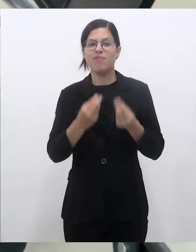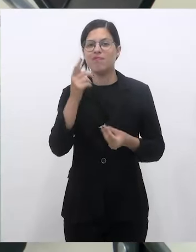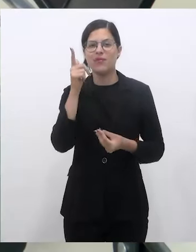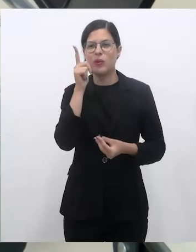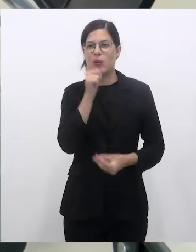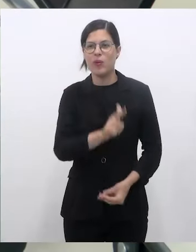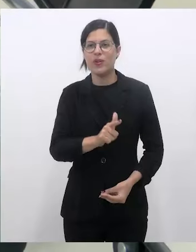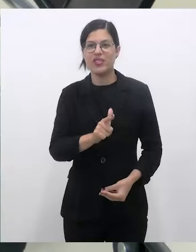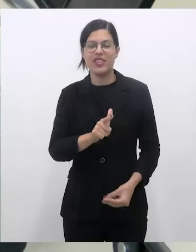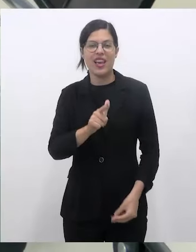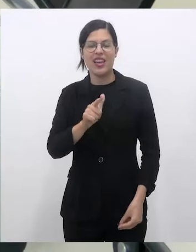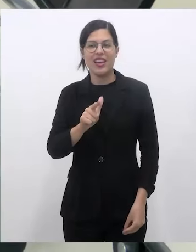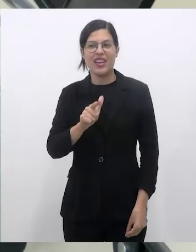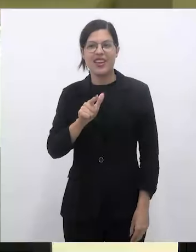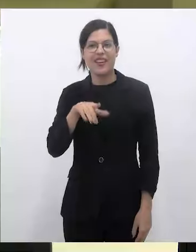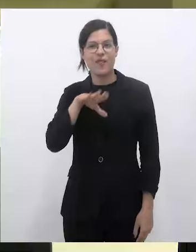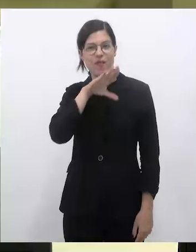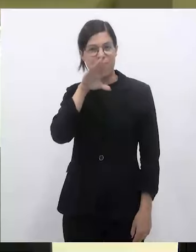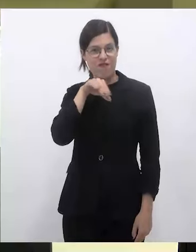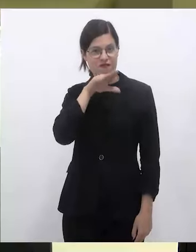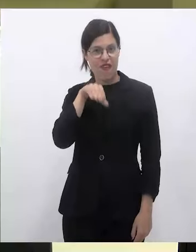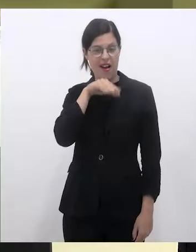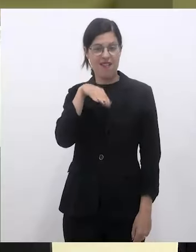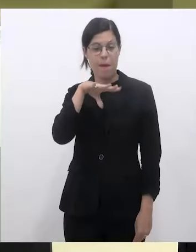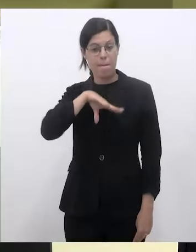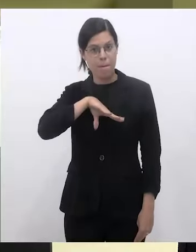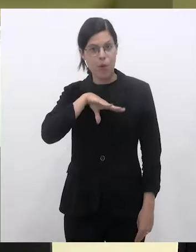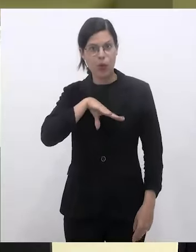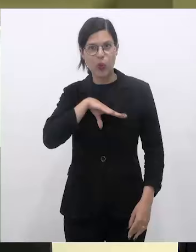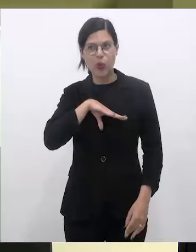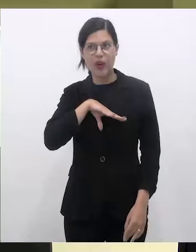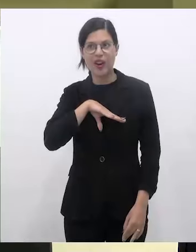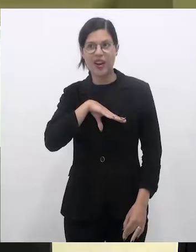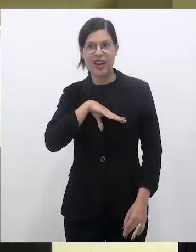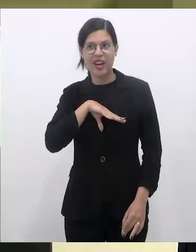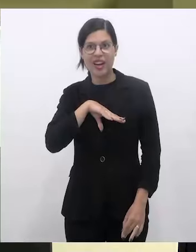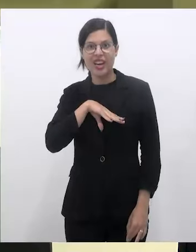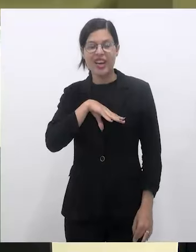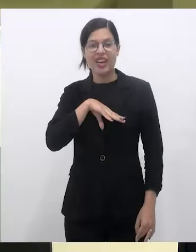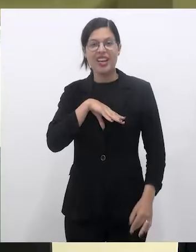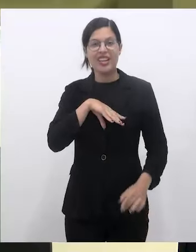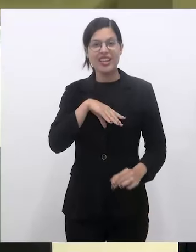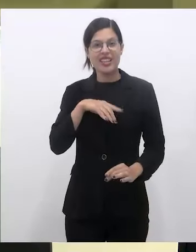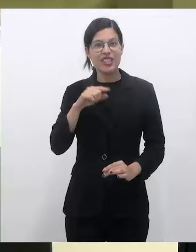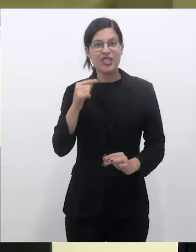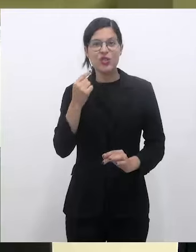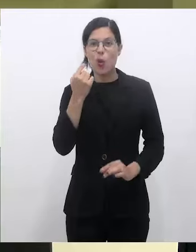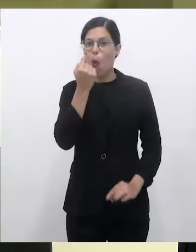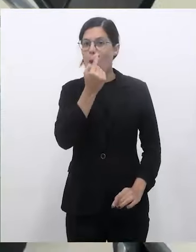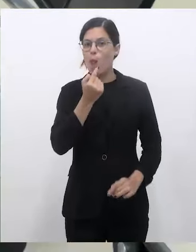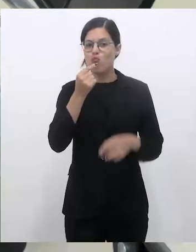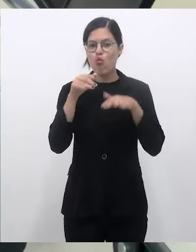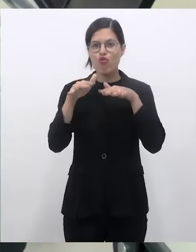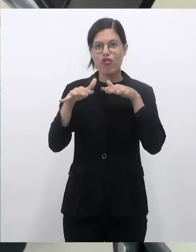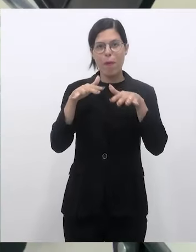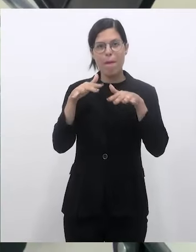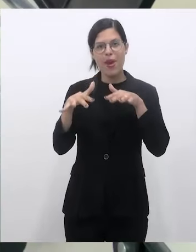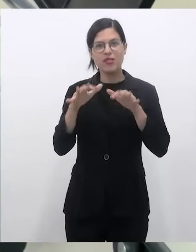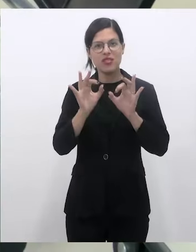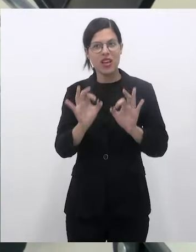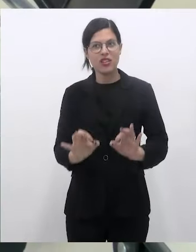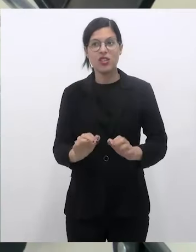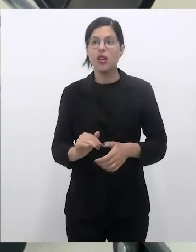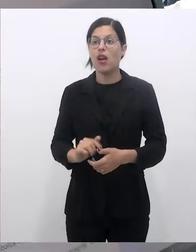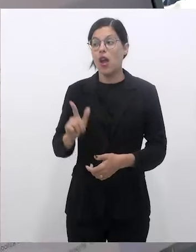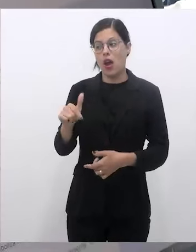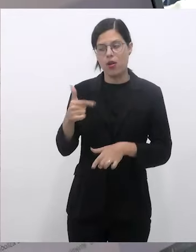vocês conseguem colocar a fala em português exatamente no movimento, sincronizado com a boca, falando... É um